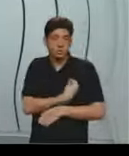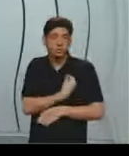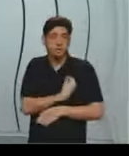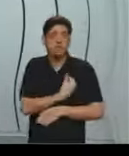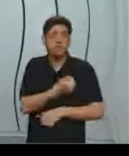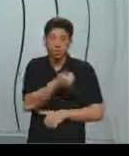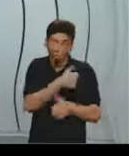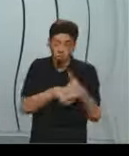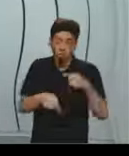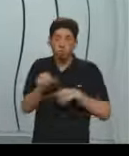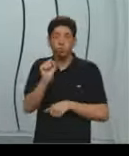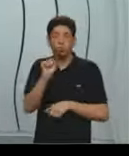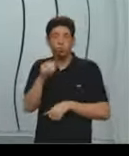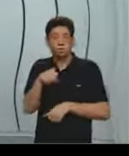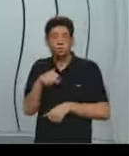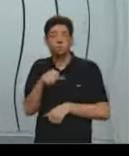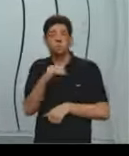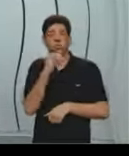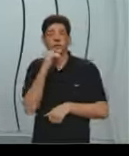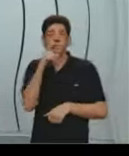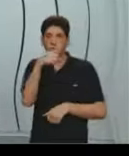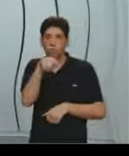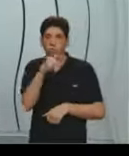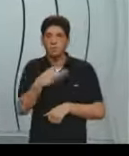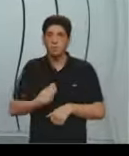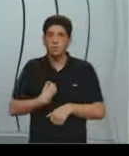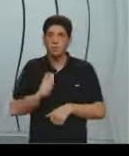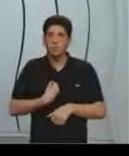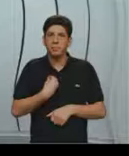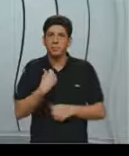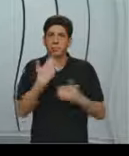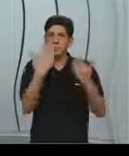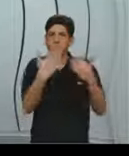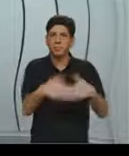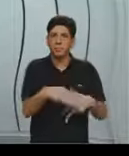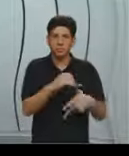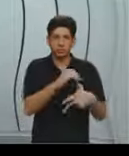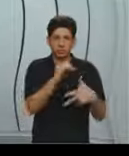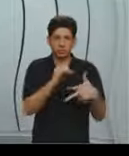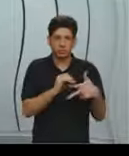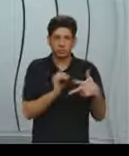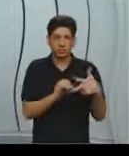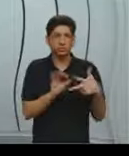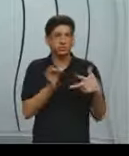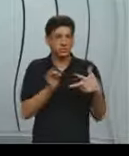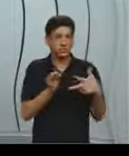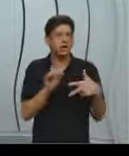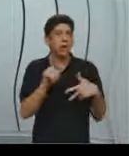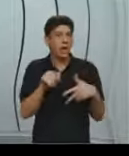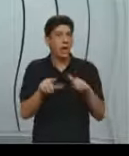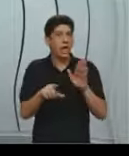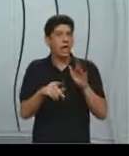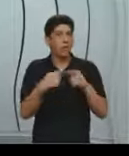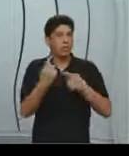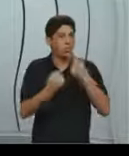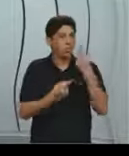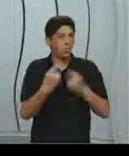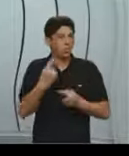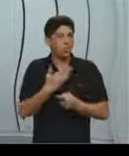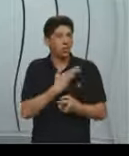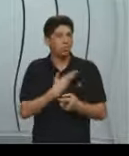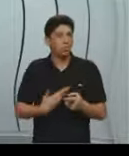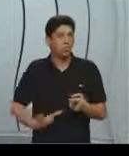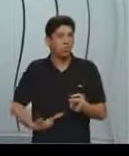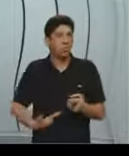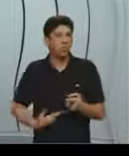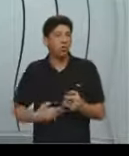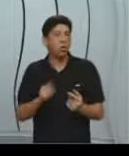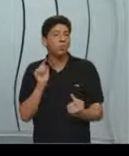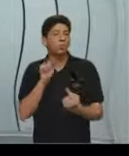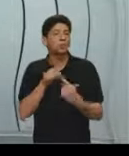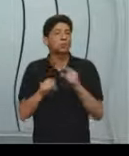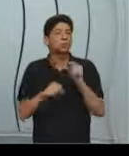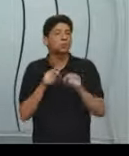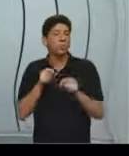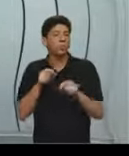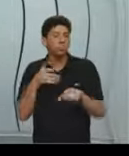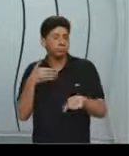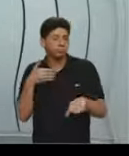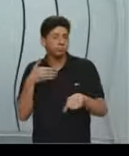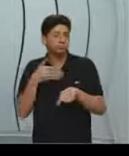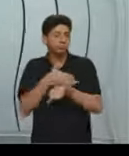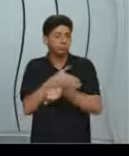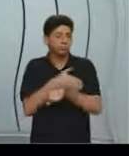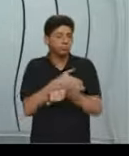diferença por exemplo estão participando um processo que o Enem que é uma política pública que ela dá acesso é fundamental gente